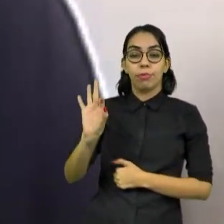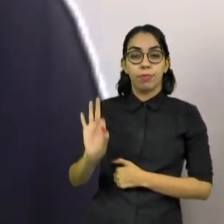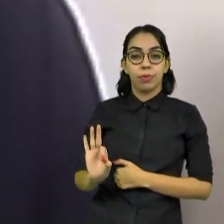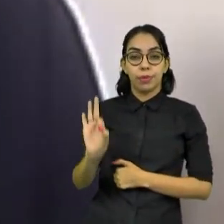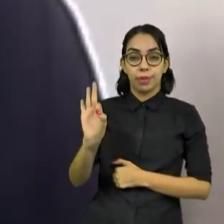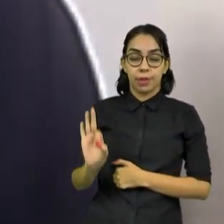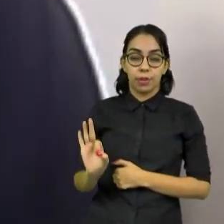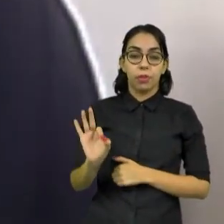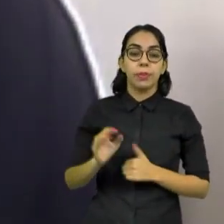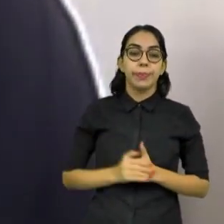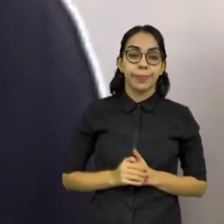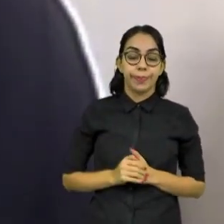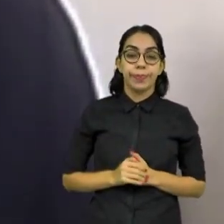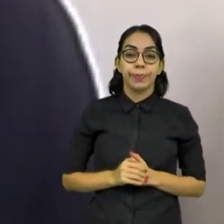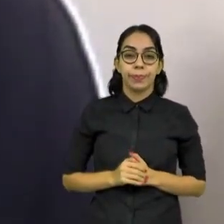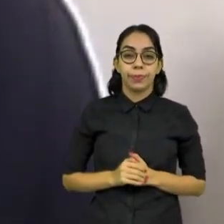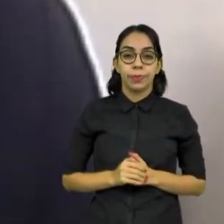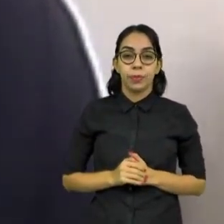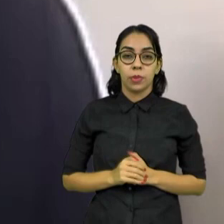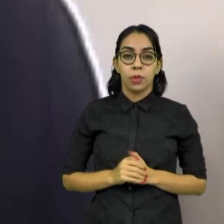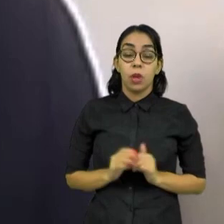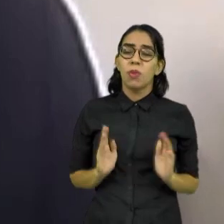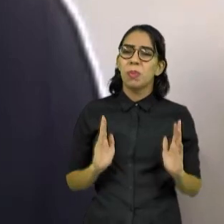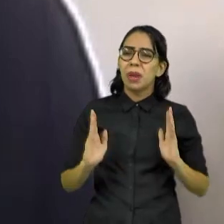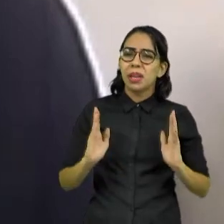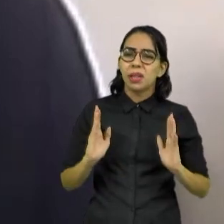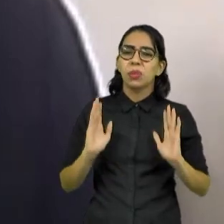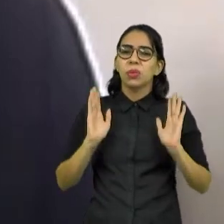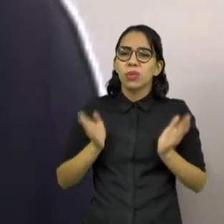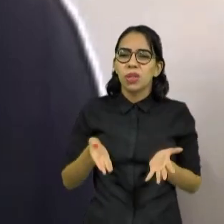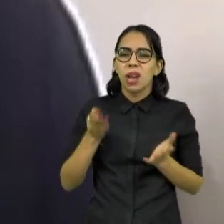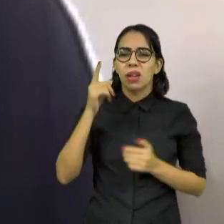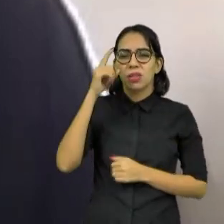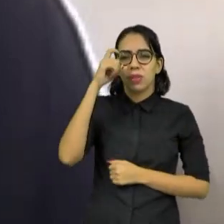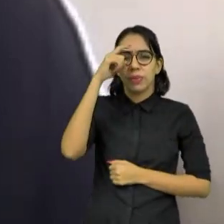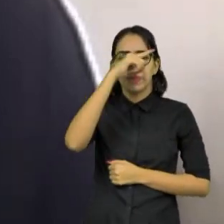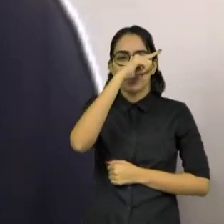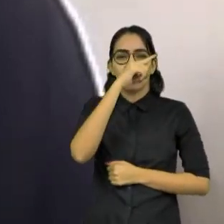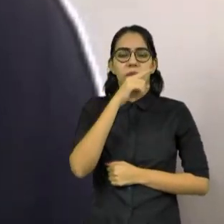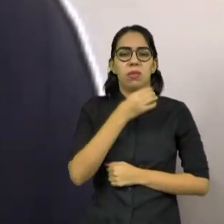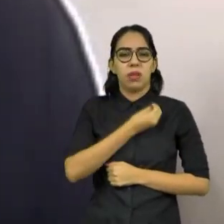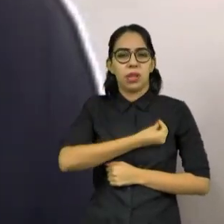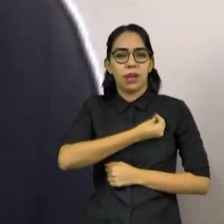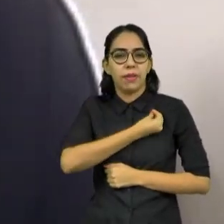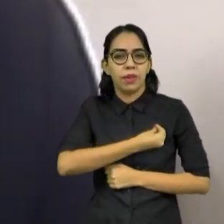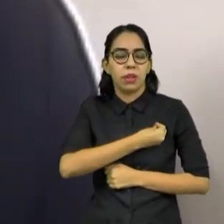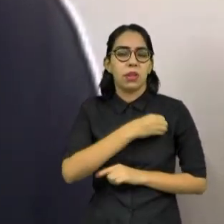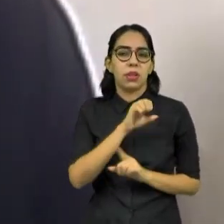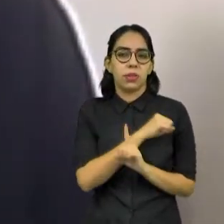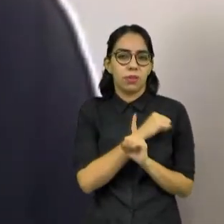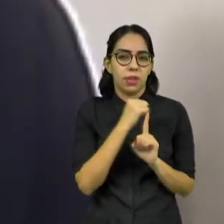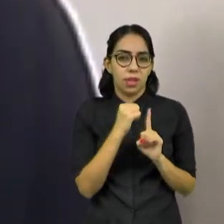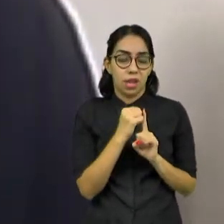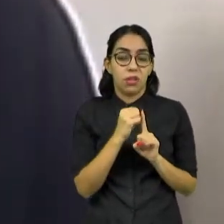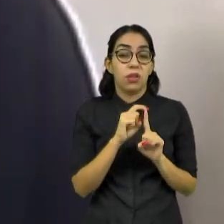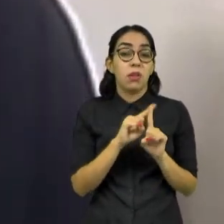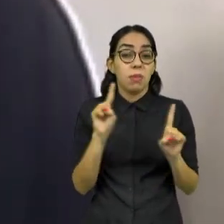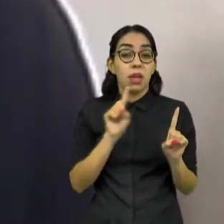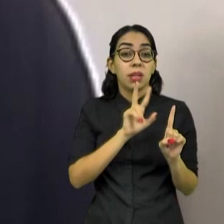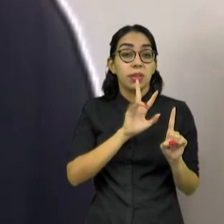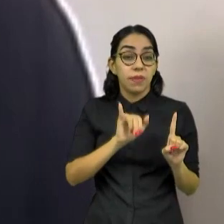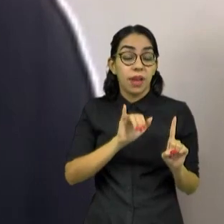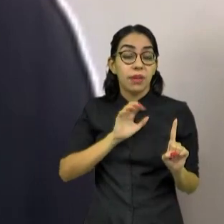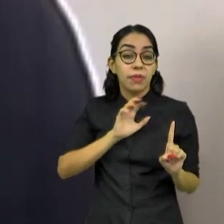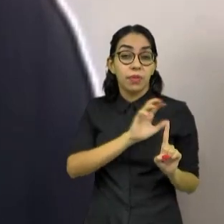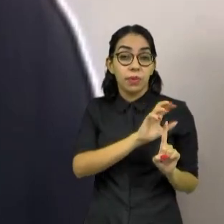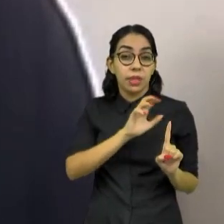14%, num momento bastante difícil, e certamente isso vai impactar muito negativamente nos